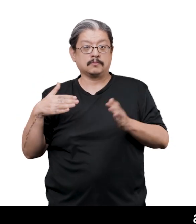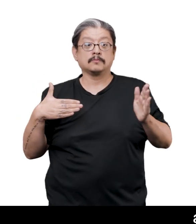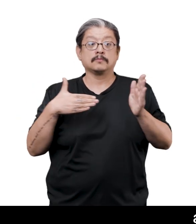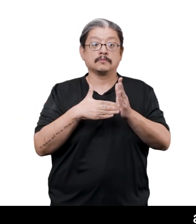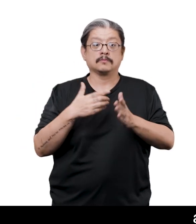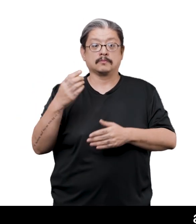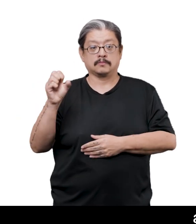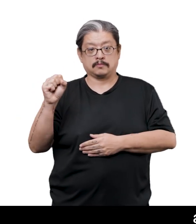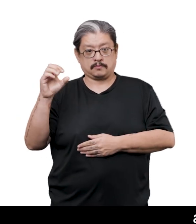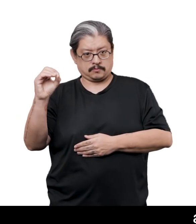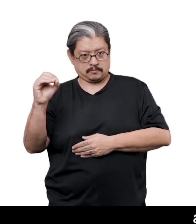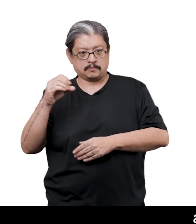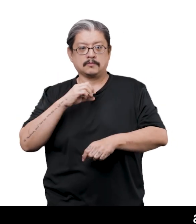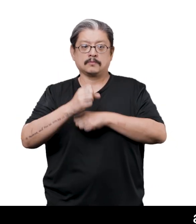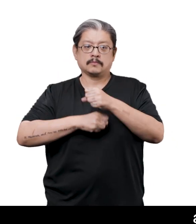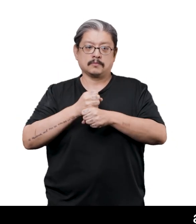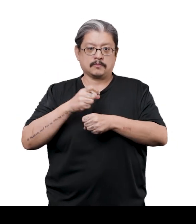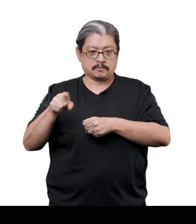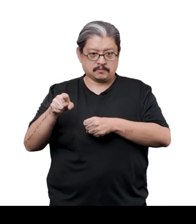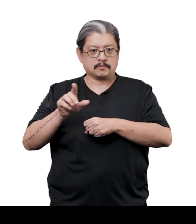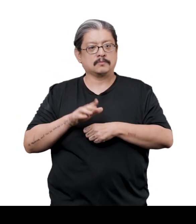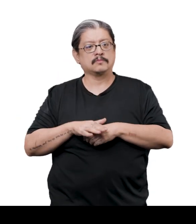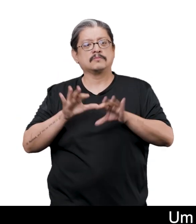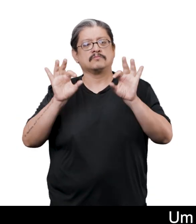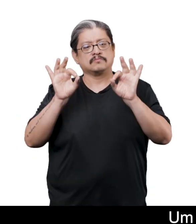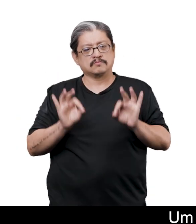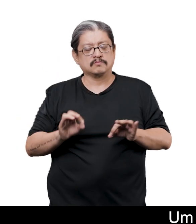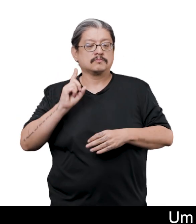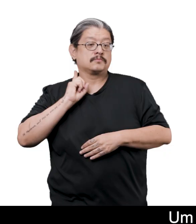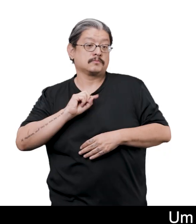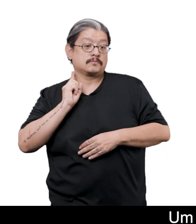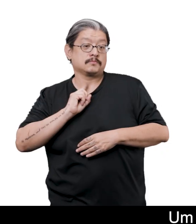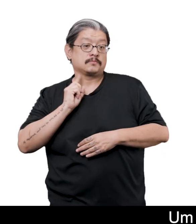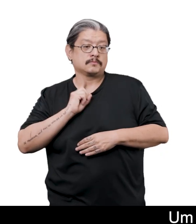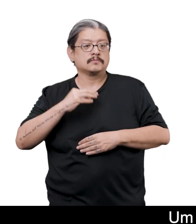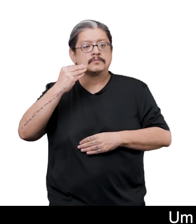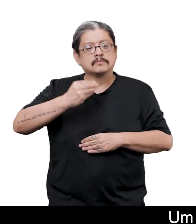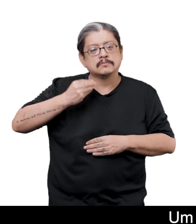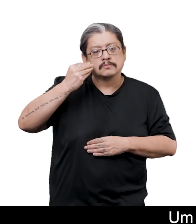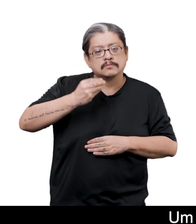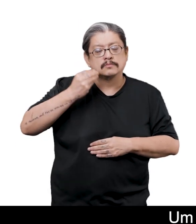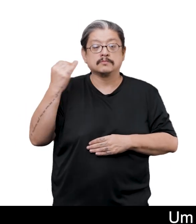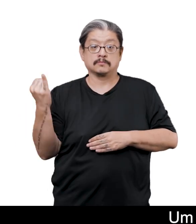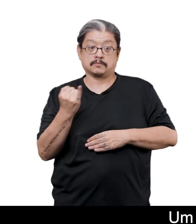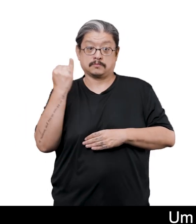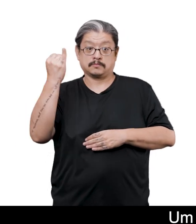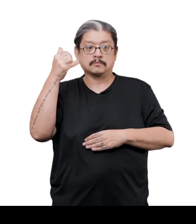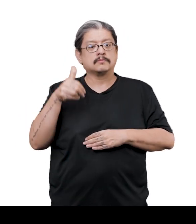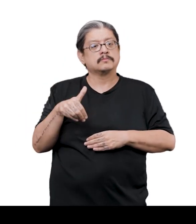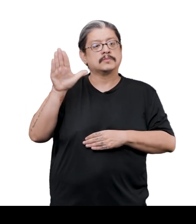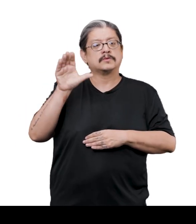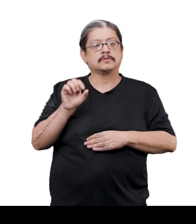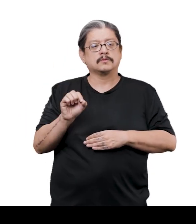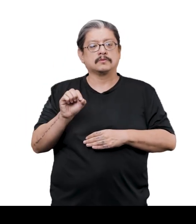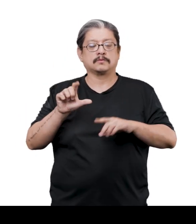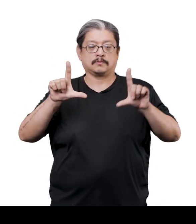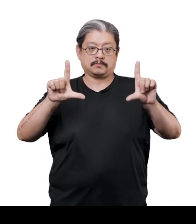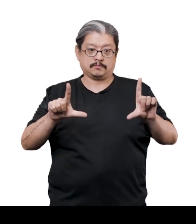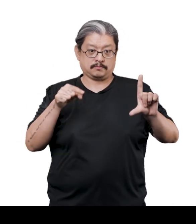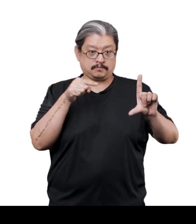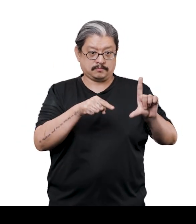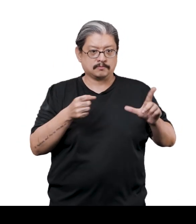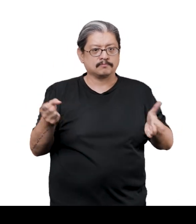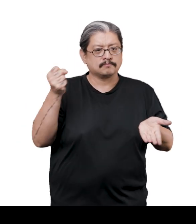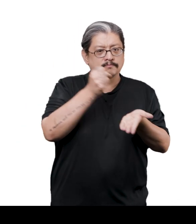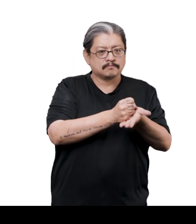instalar definitivamente em Nova Viçosa. Um dos experimentos mais marcantes nesse sentido foi as estampagens